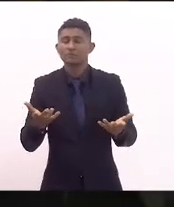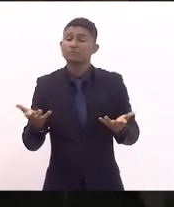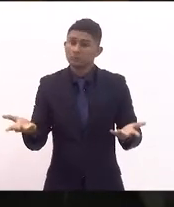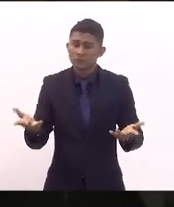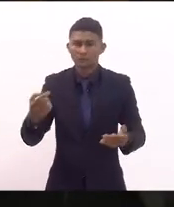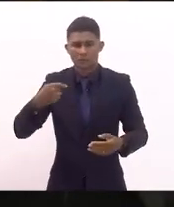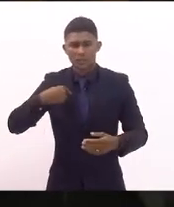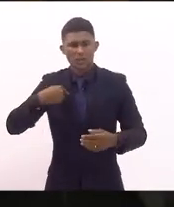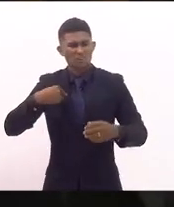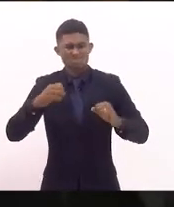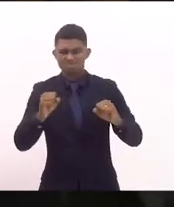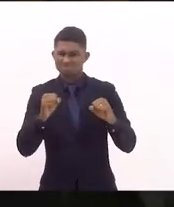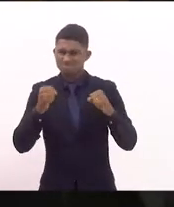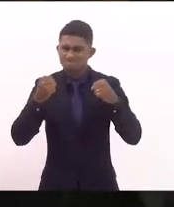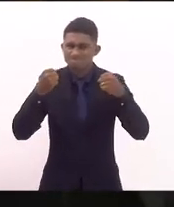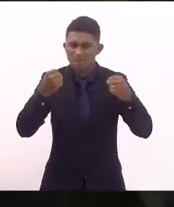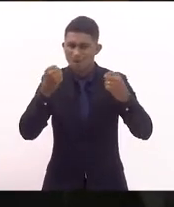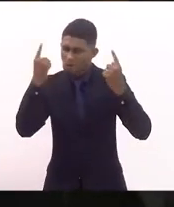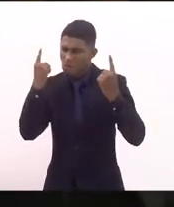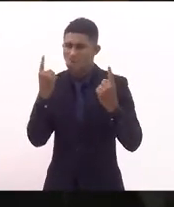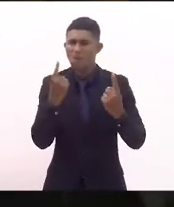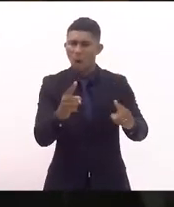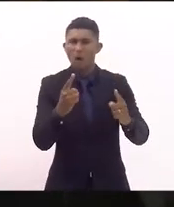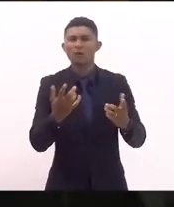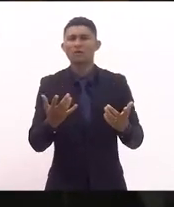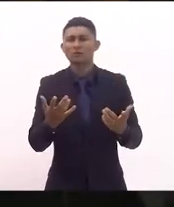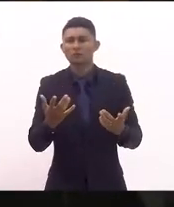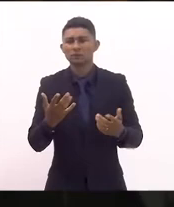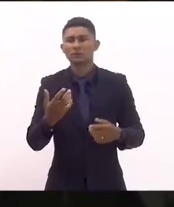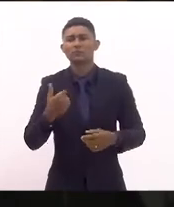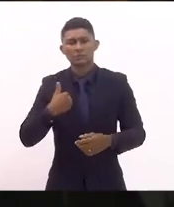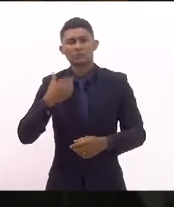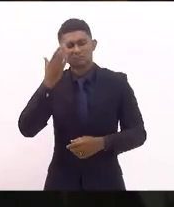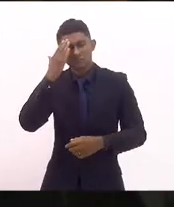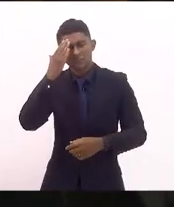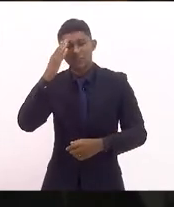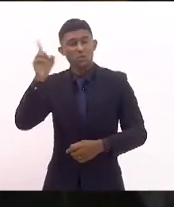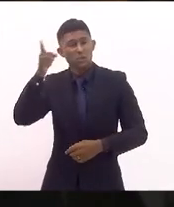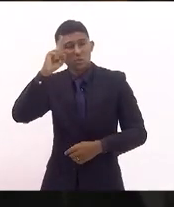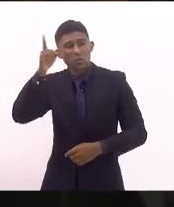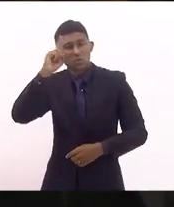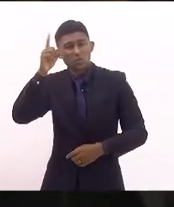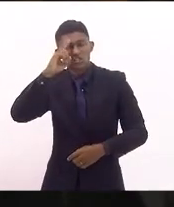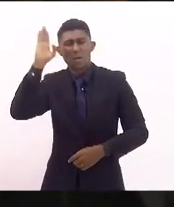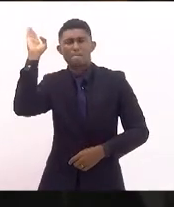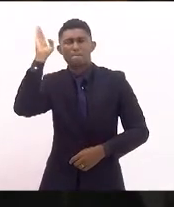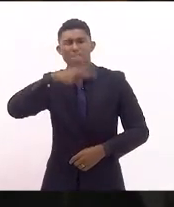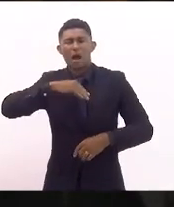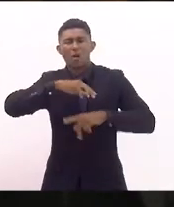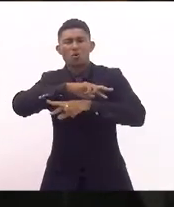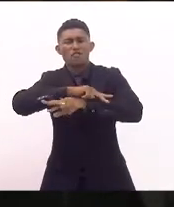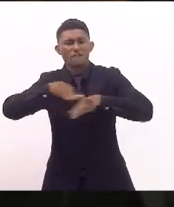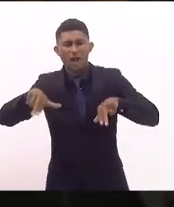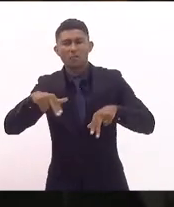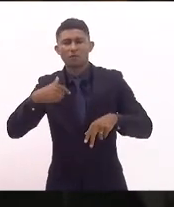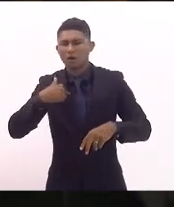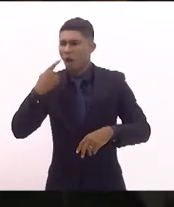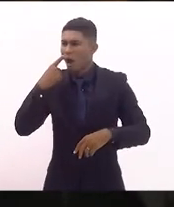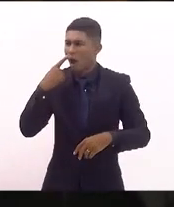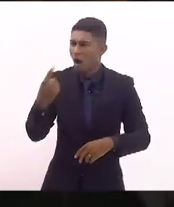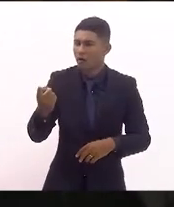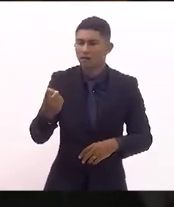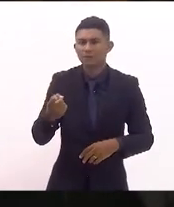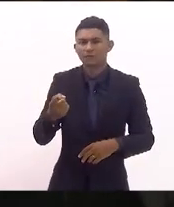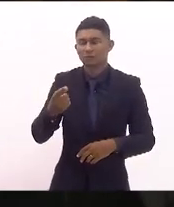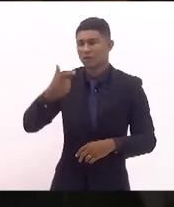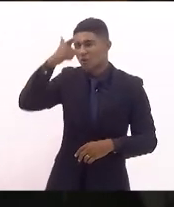a barbárie não é para qualquer um. Eu encaro o mal diariamente. Conheço a sua cara, o seu